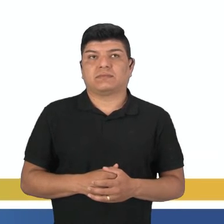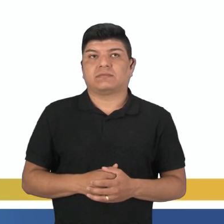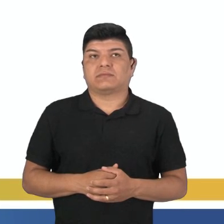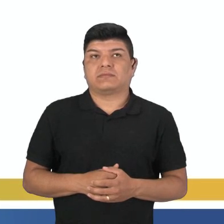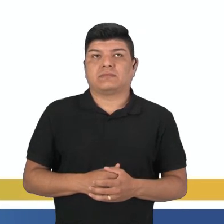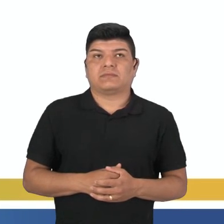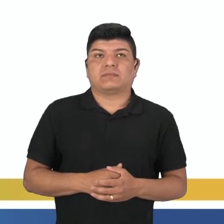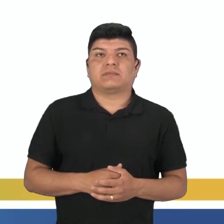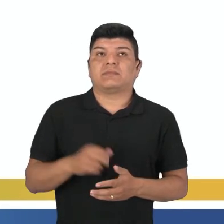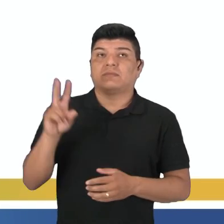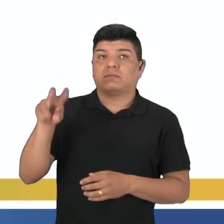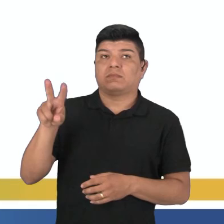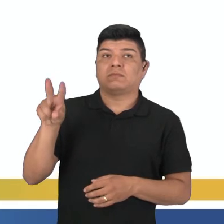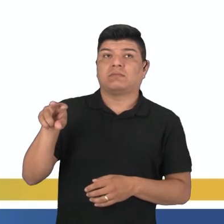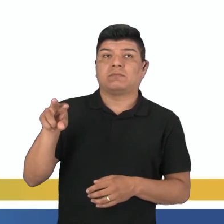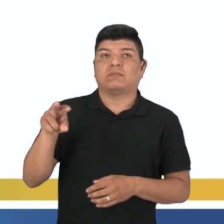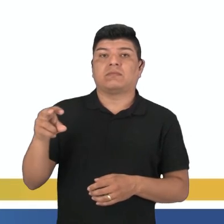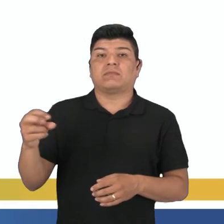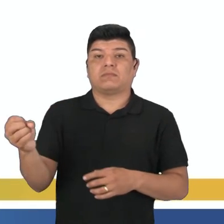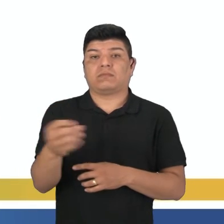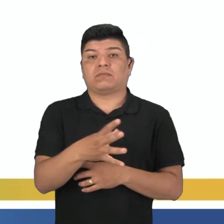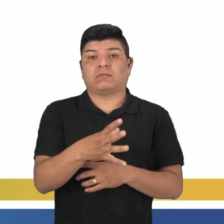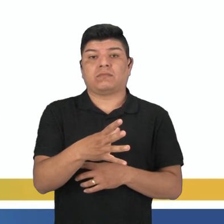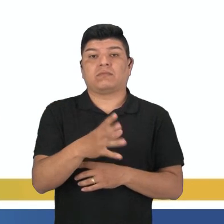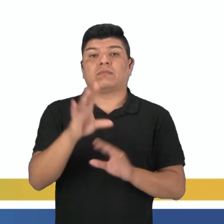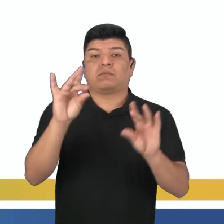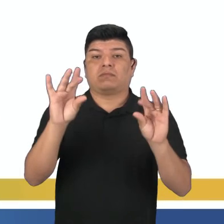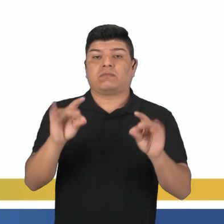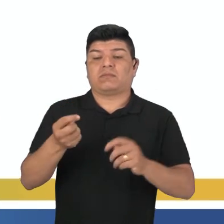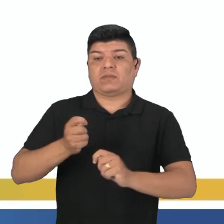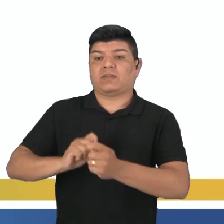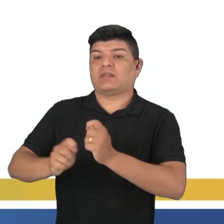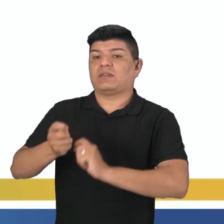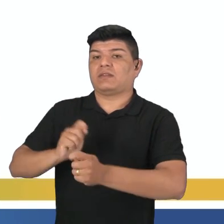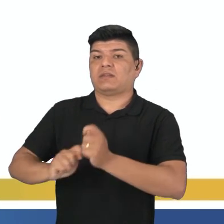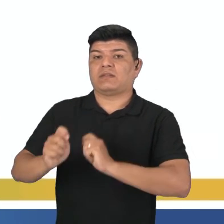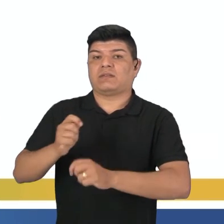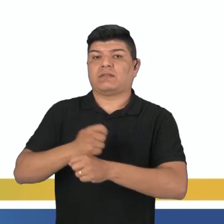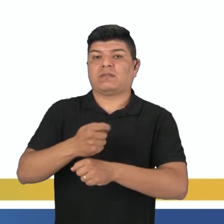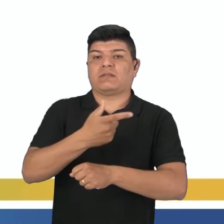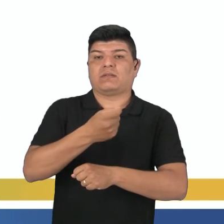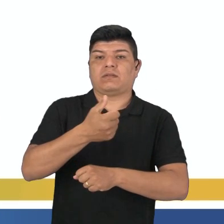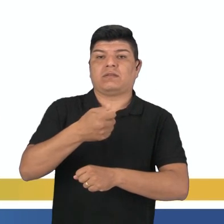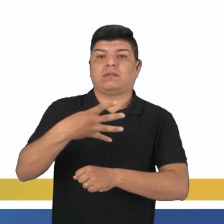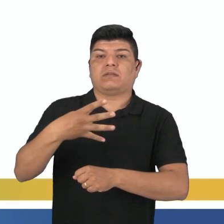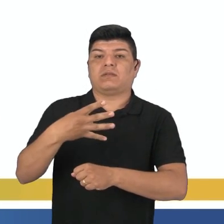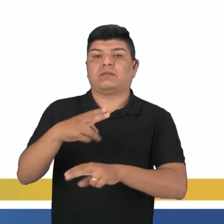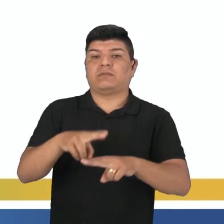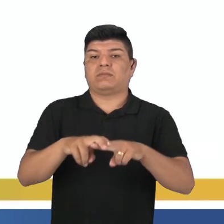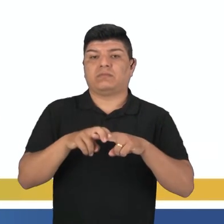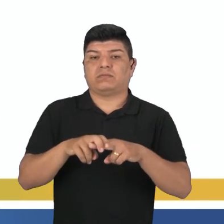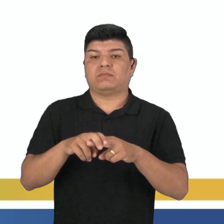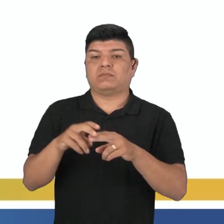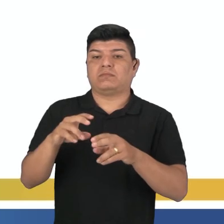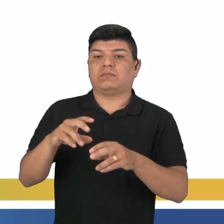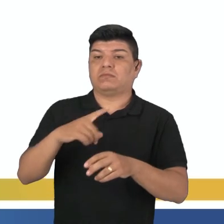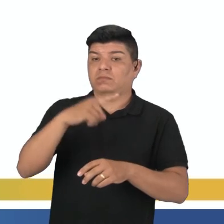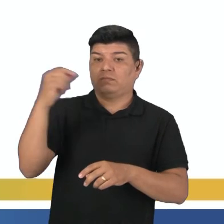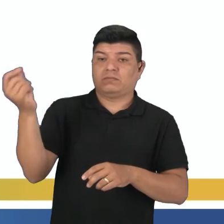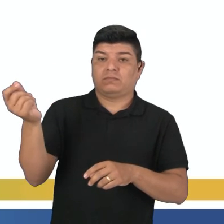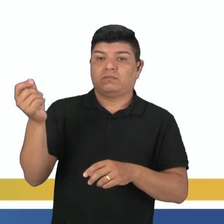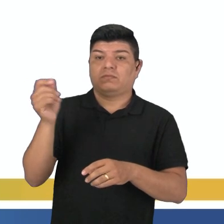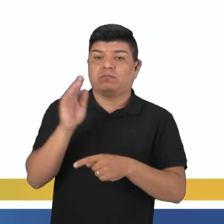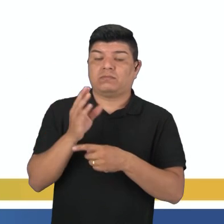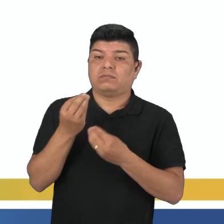pobres. Ou seja, a Venezuela não atualiza os seus dados econômicos desde 2014 e por causa disso ele está fora do programa